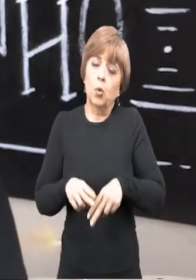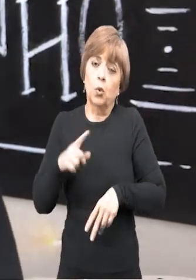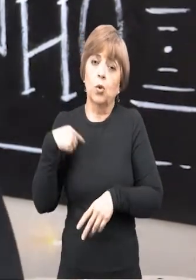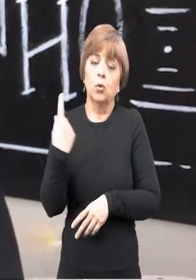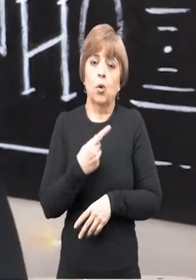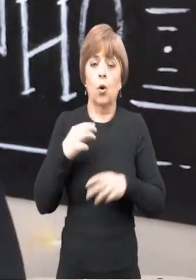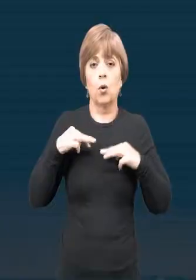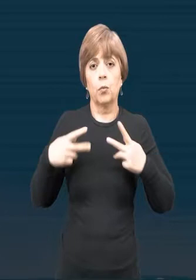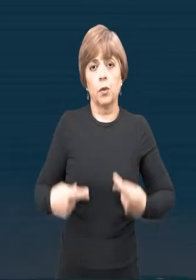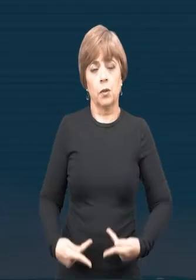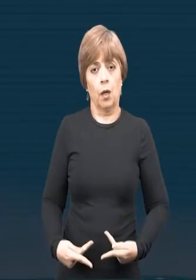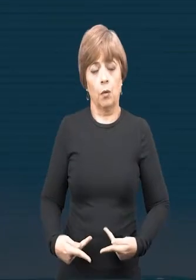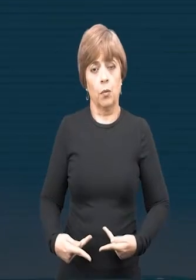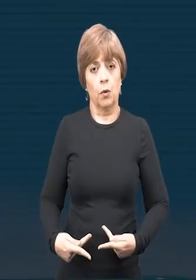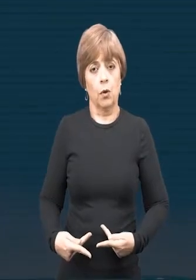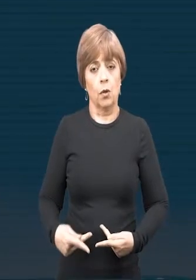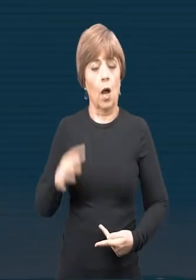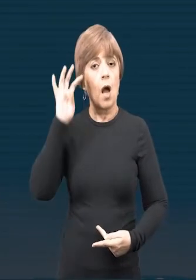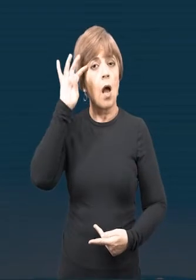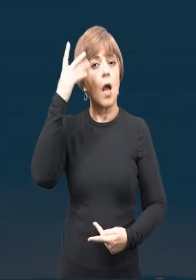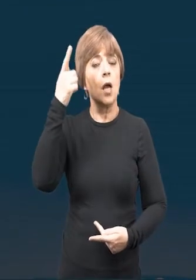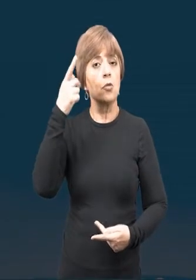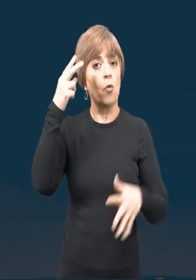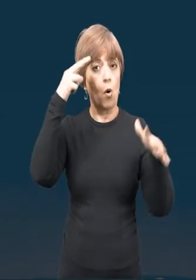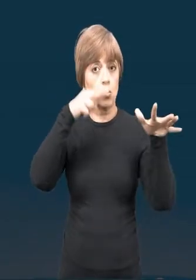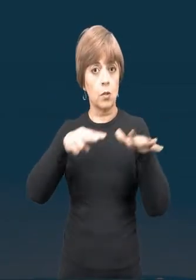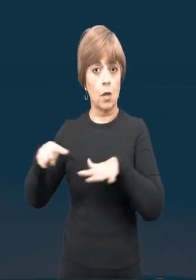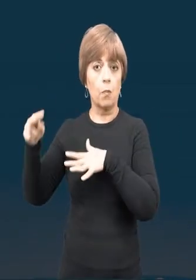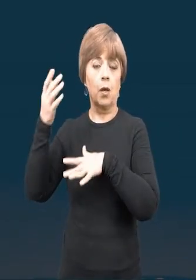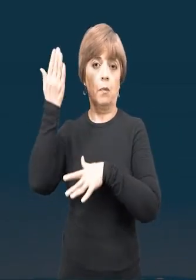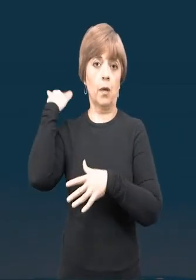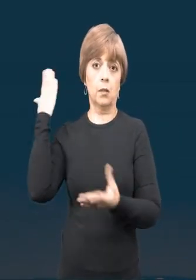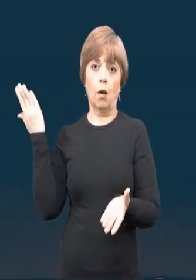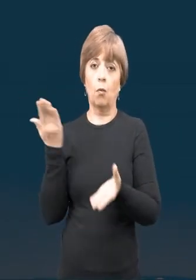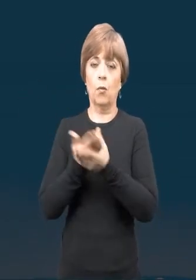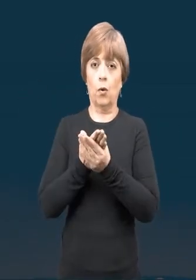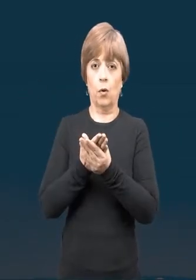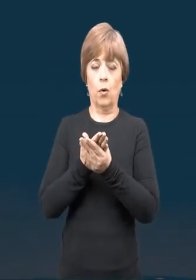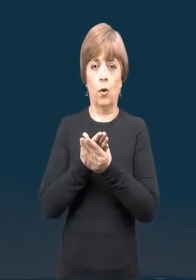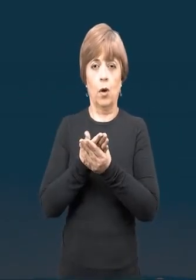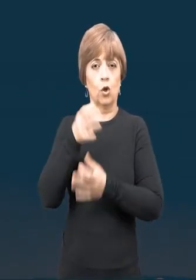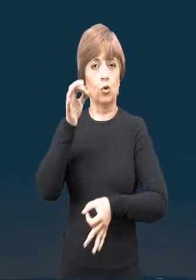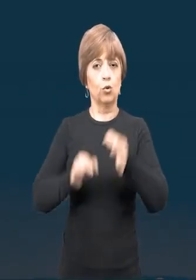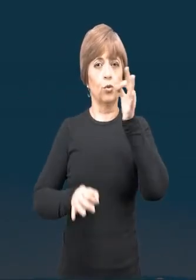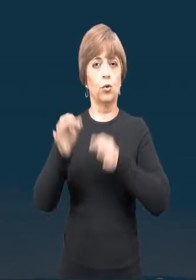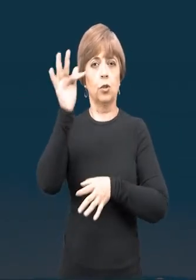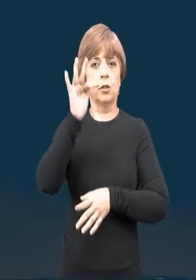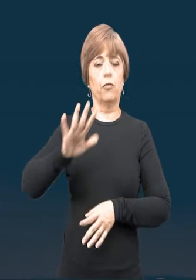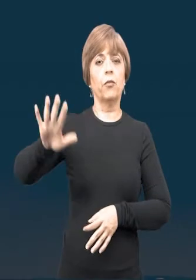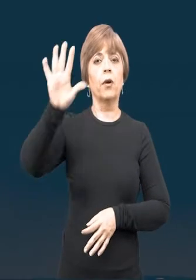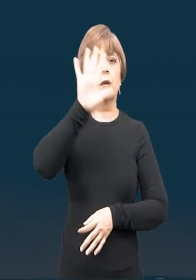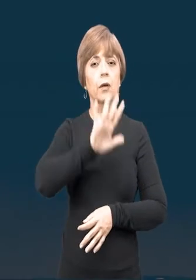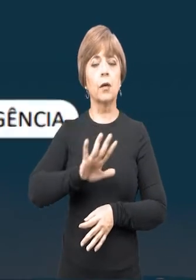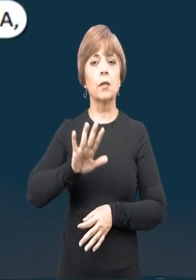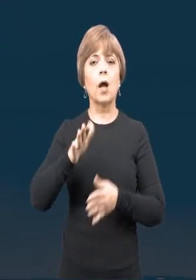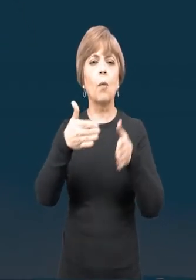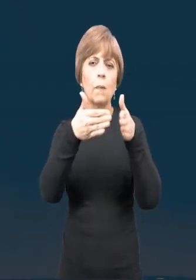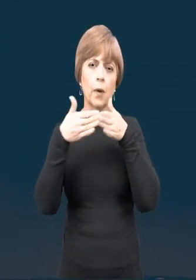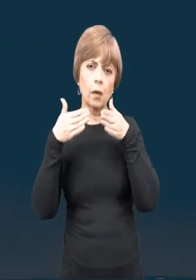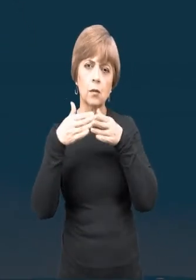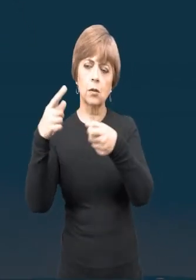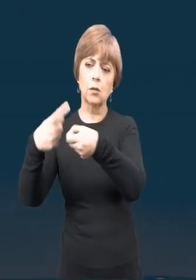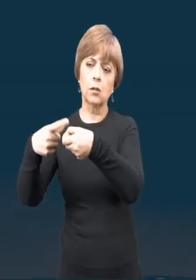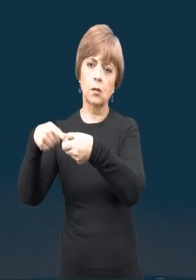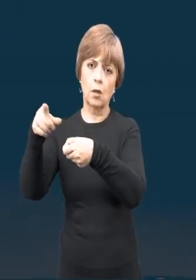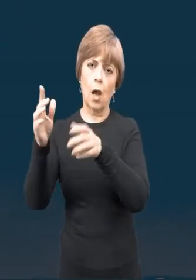o Ministério Público decidiu, na semana passada, entrar com uma ação civil pública na Justiça Federal, pedindo que o